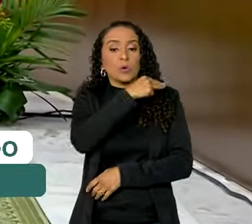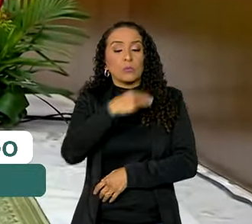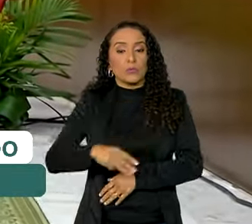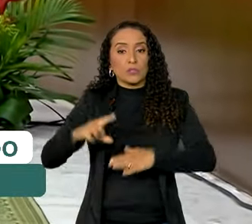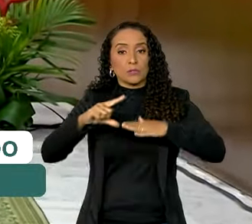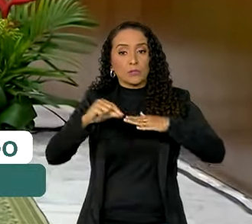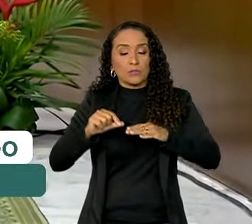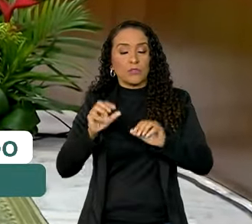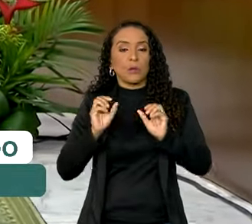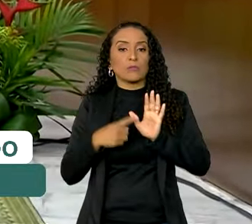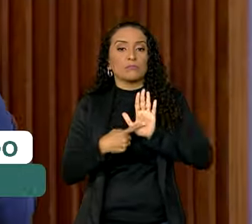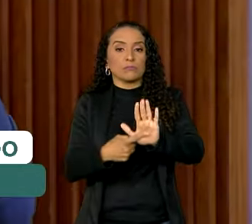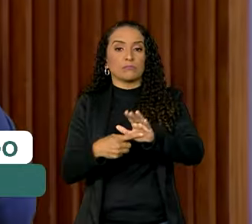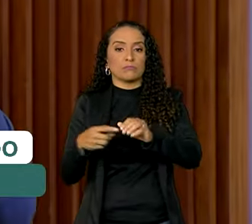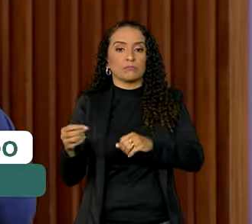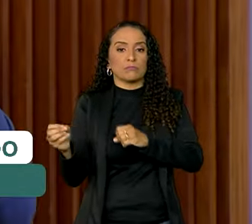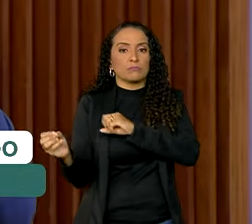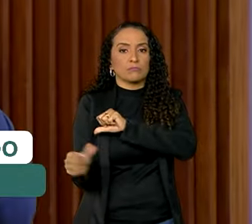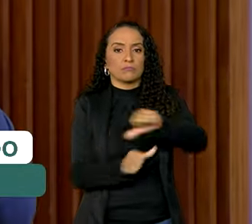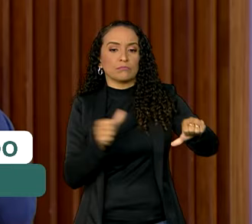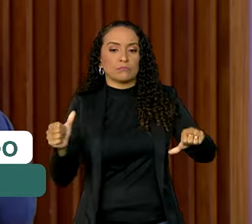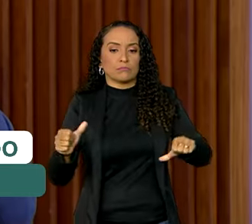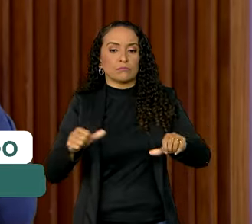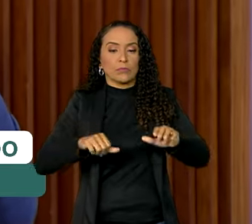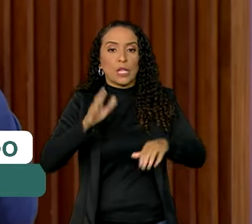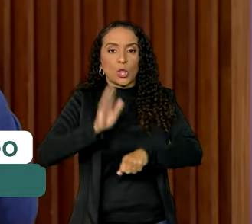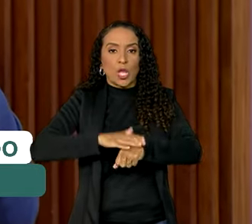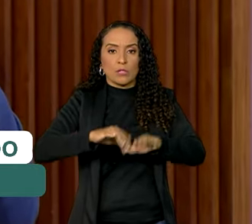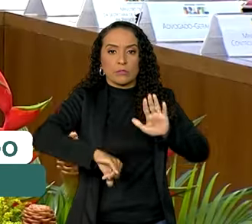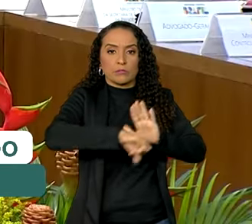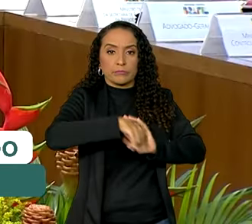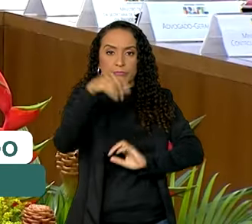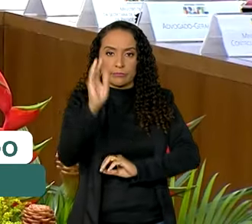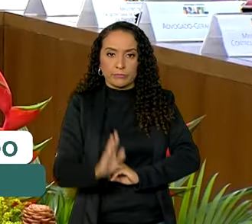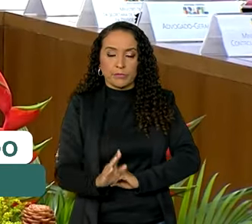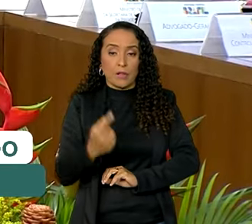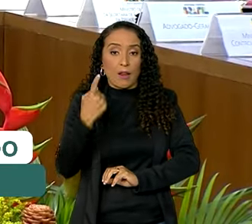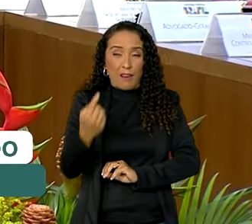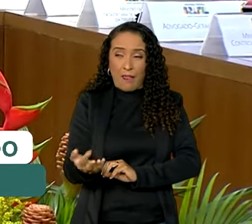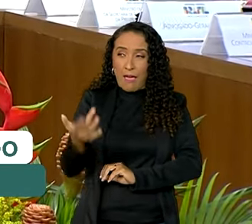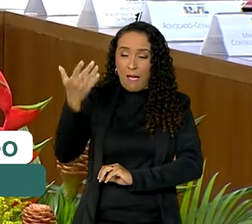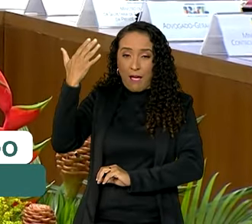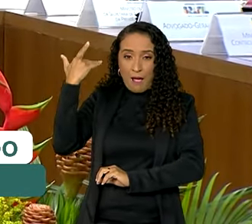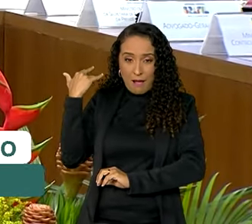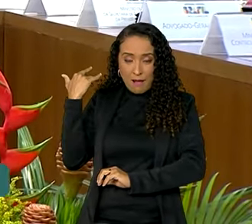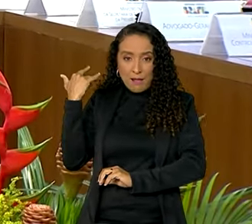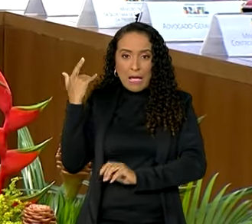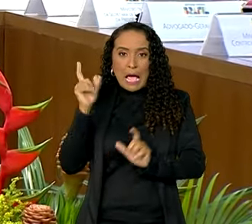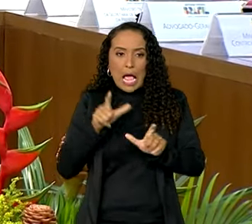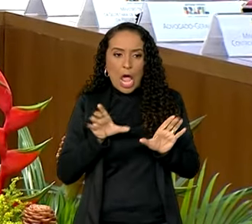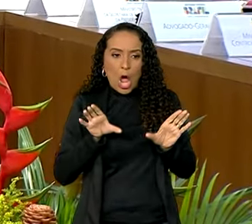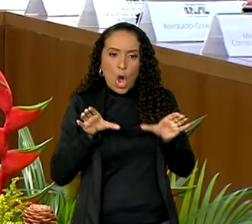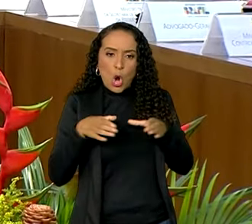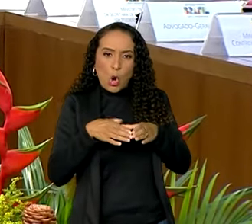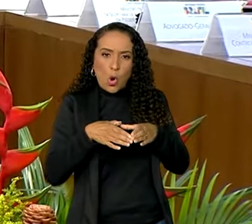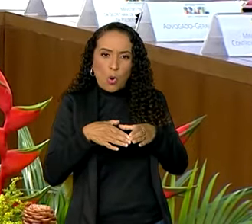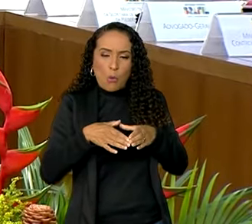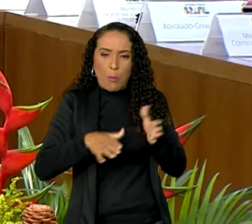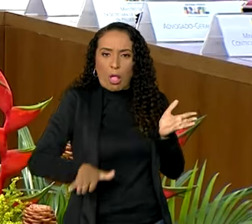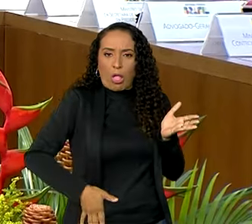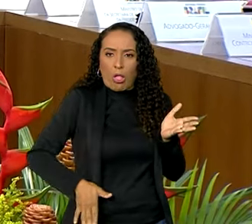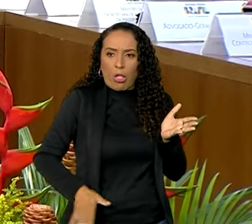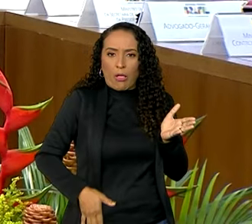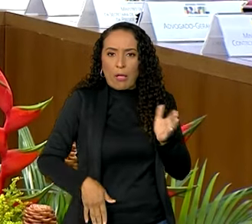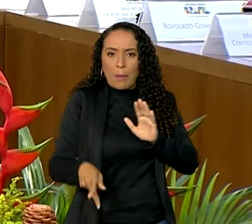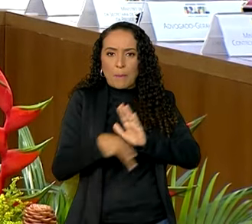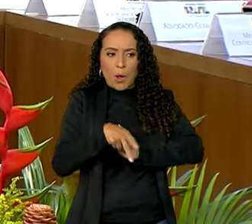destacou mudanças na atuação da criminalidade no país. Se no passado eram as gangues de bairro, o